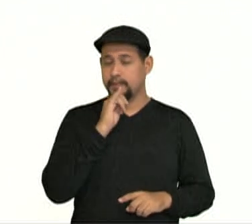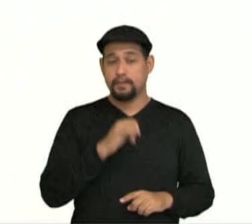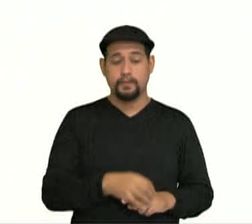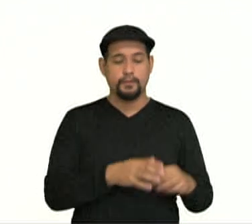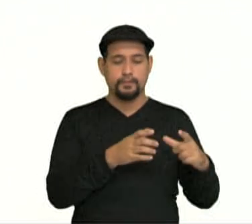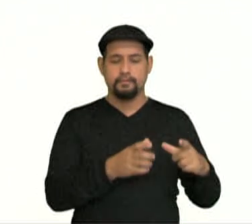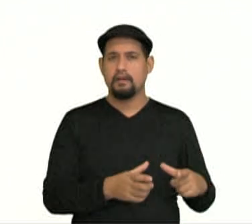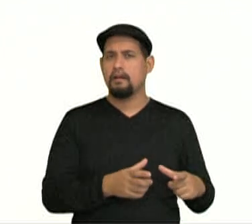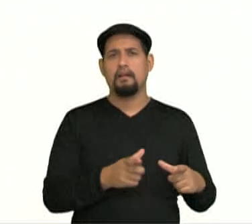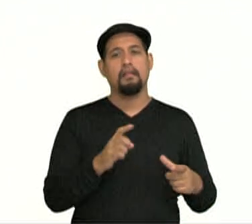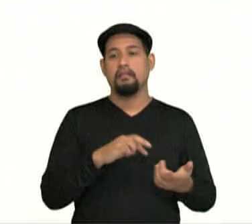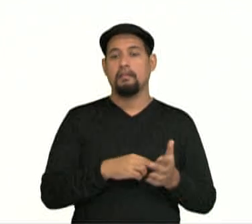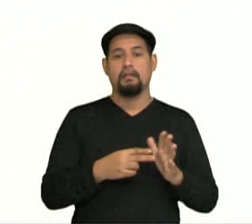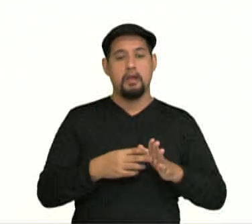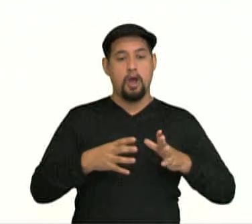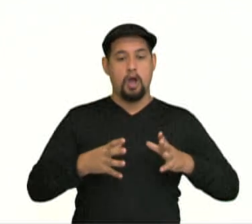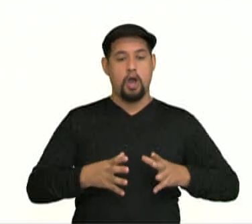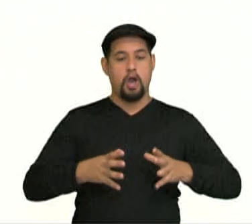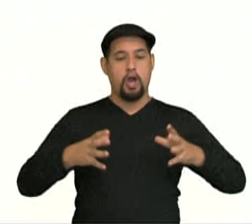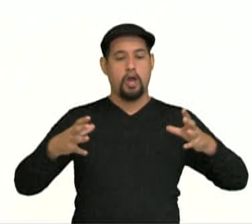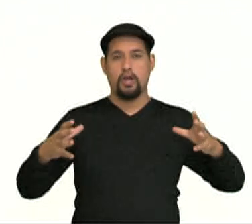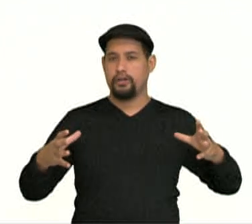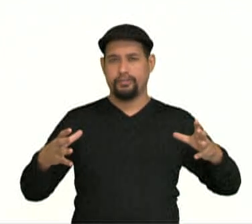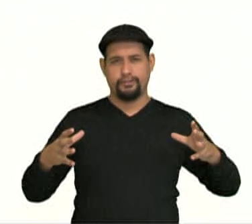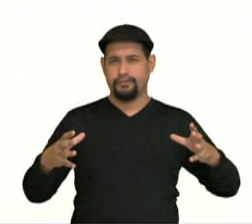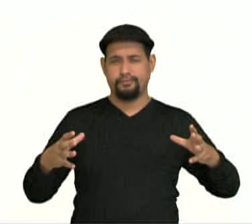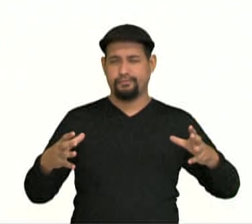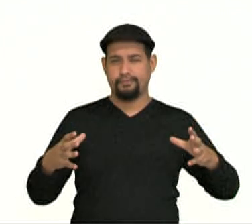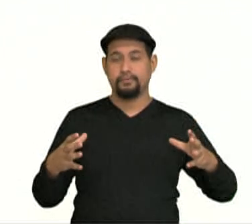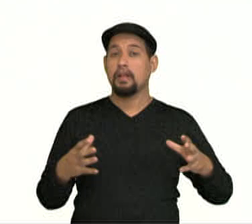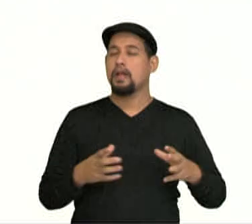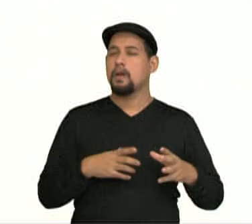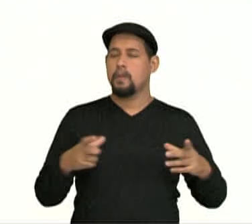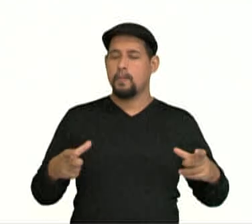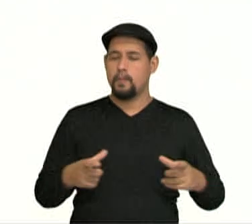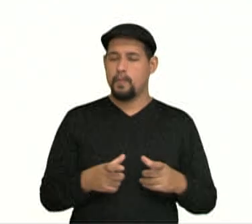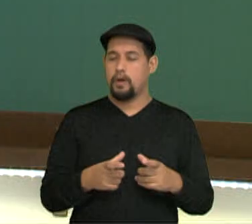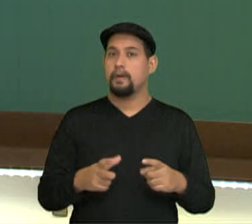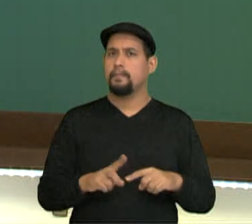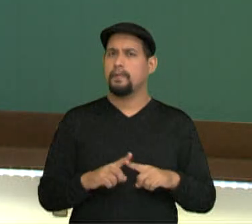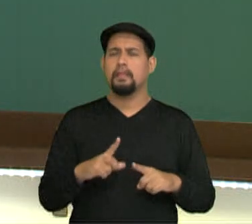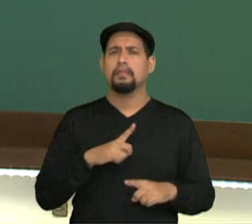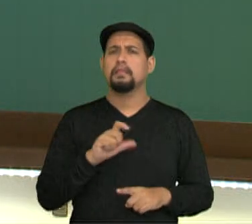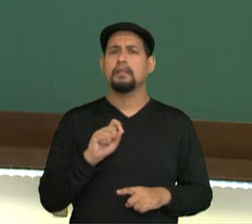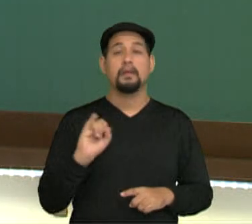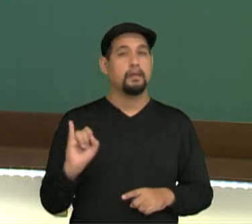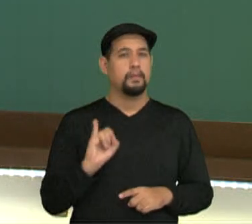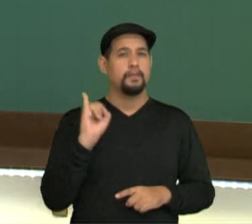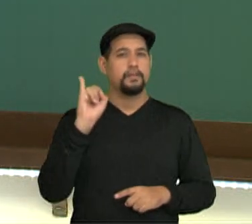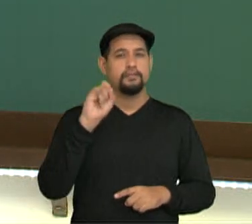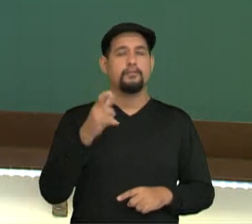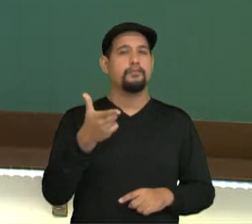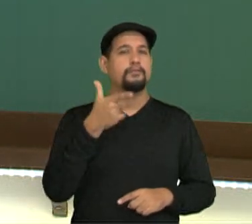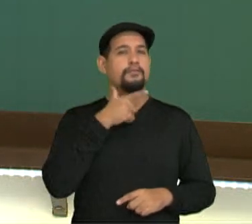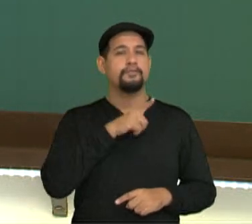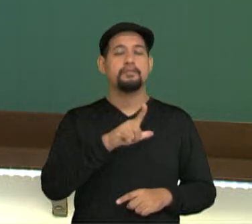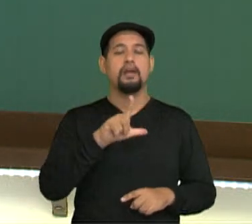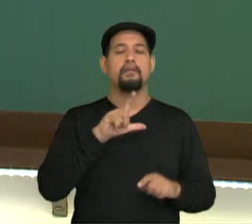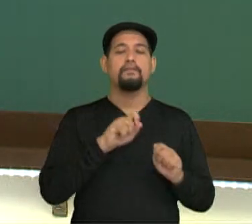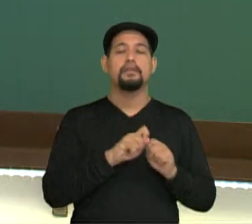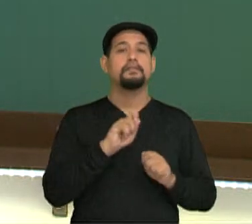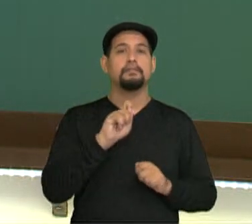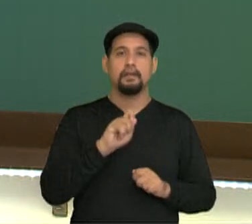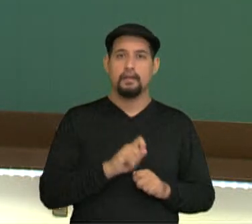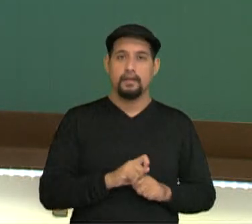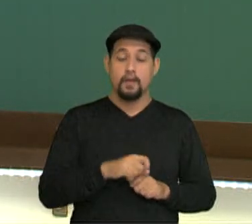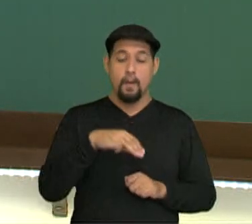que não é um dos maiores, na verdade está entre os menores continentes do nosso planeta, ainda assim é importante que assim você consiga construir